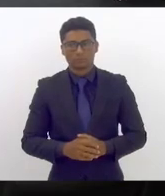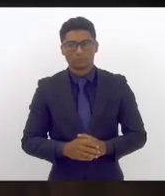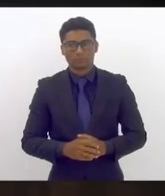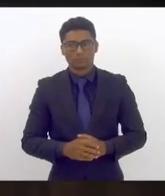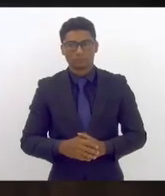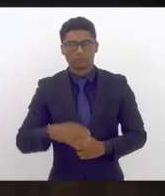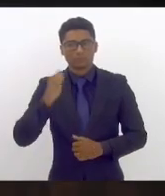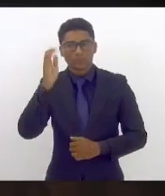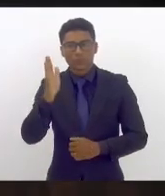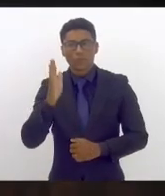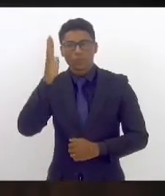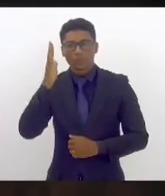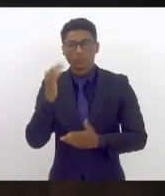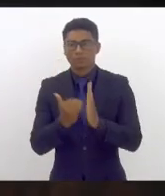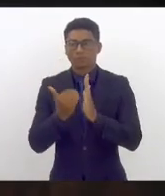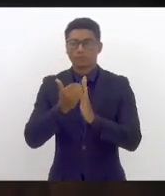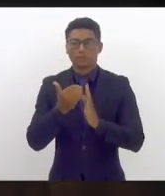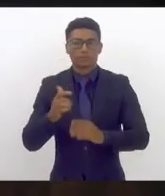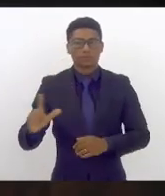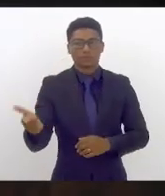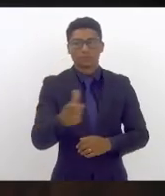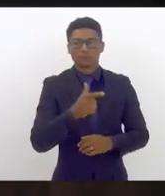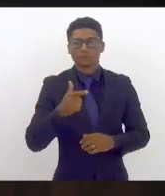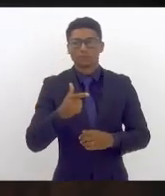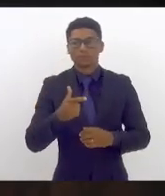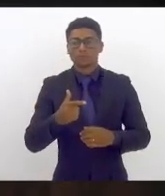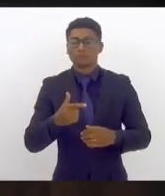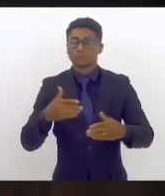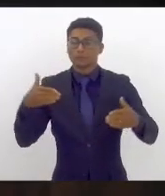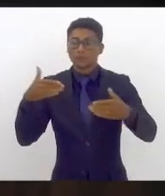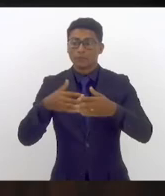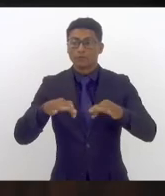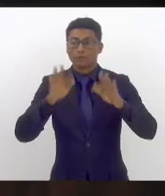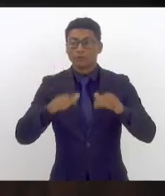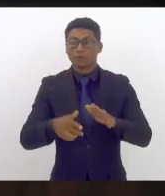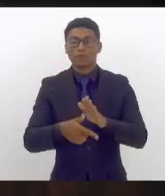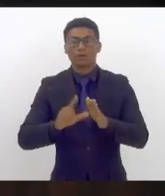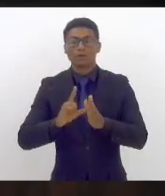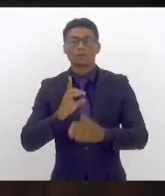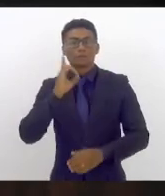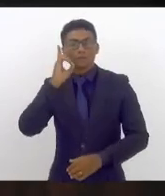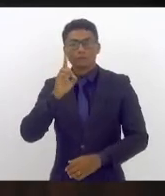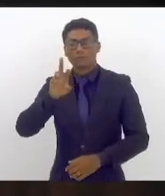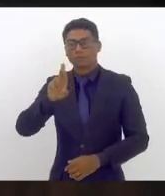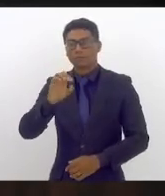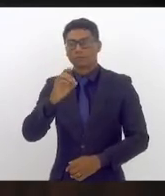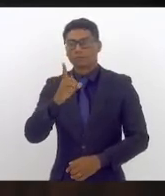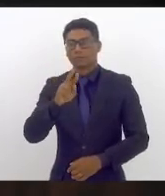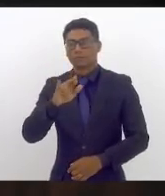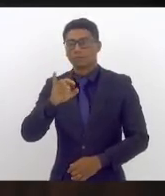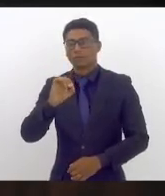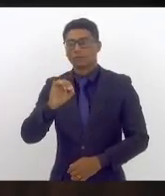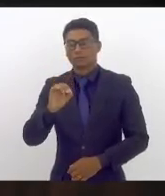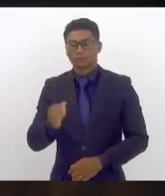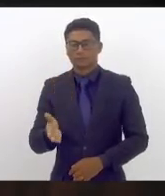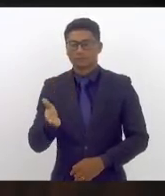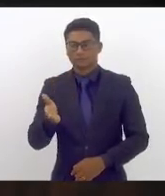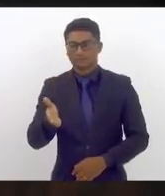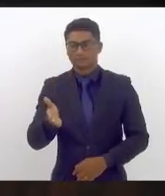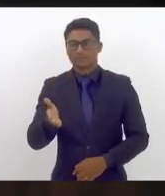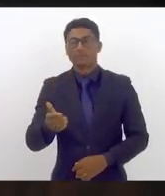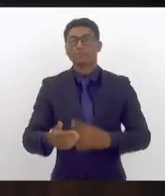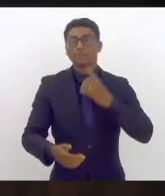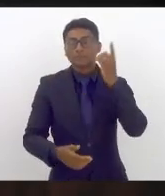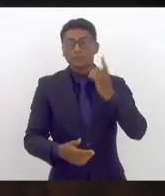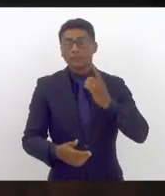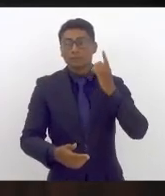não havendo mais oradores escritos antes de encerrar sessão soldar aqui o deputado Rodrigo Amorim que tá nos trazendo a